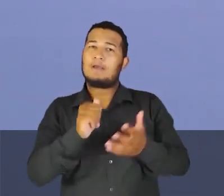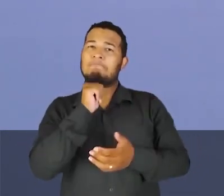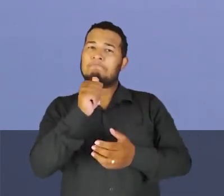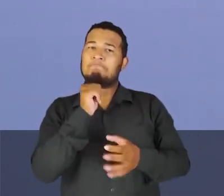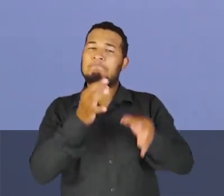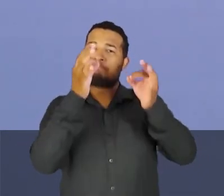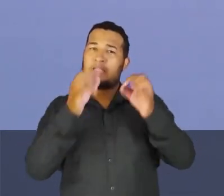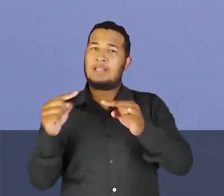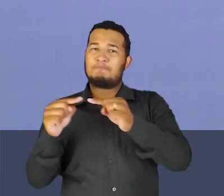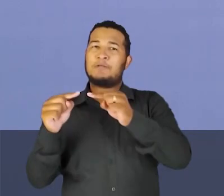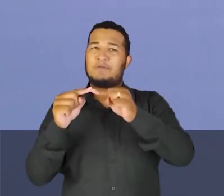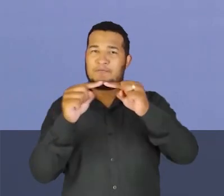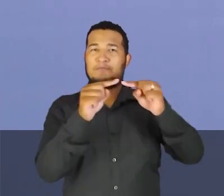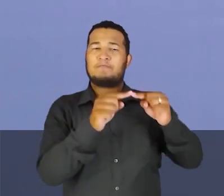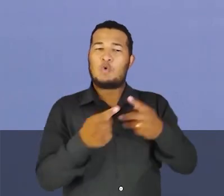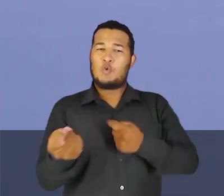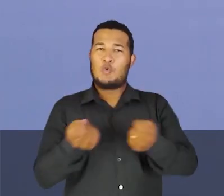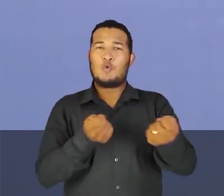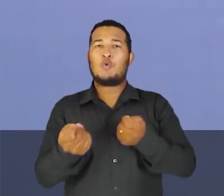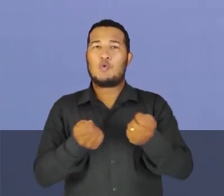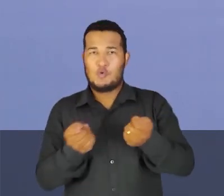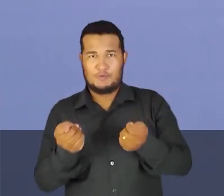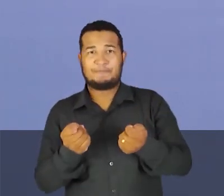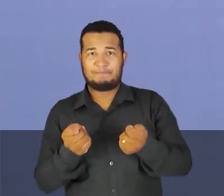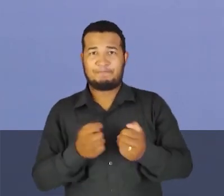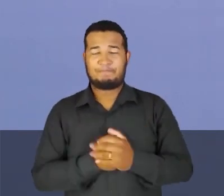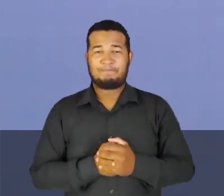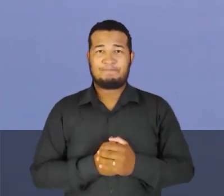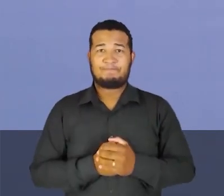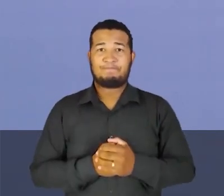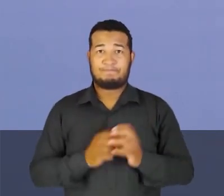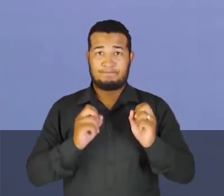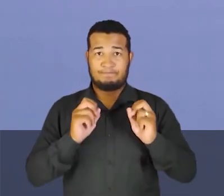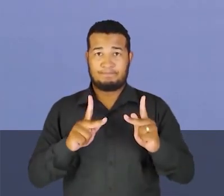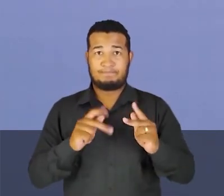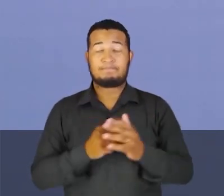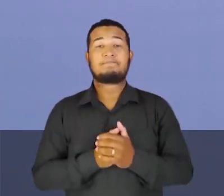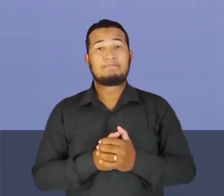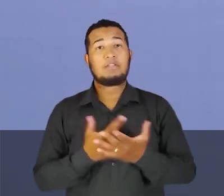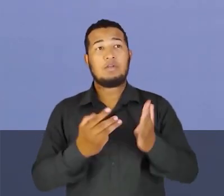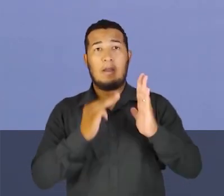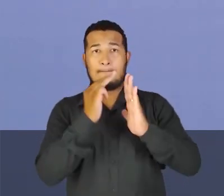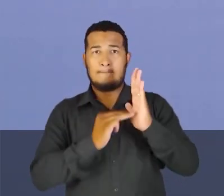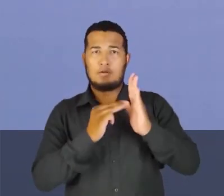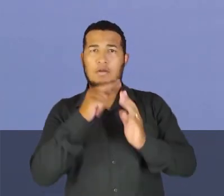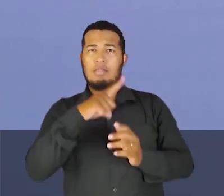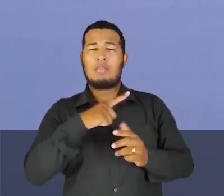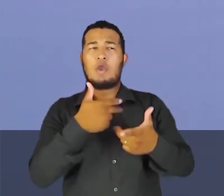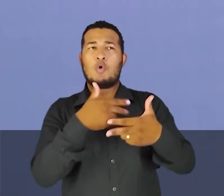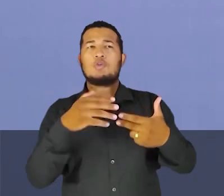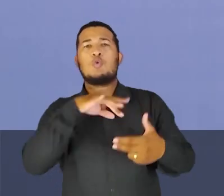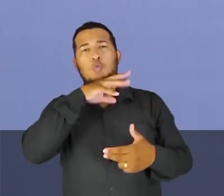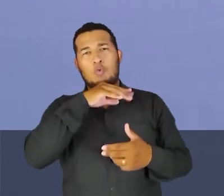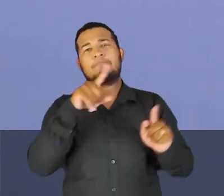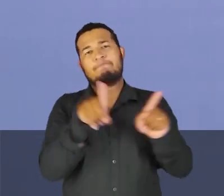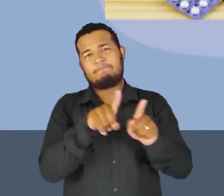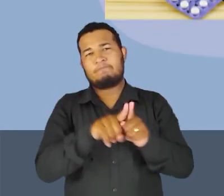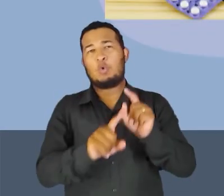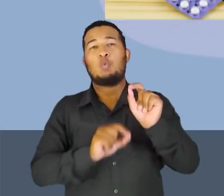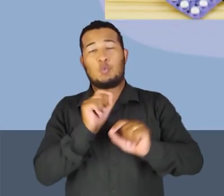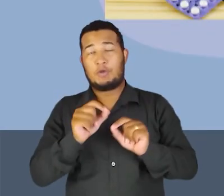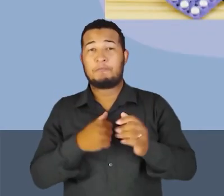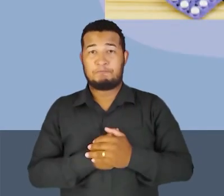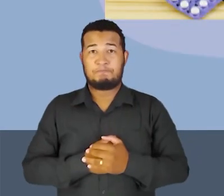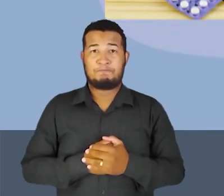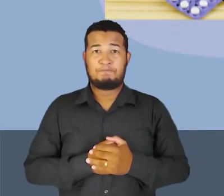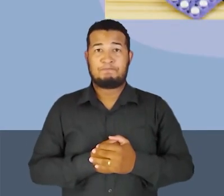ter uma regulação, um controle do ciclo menstrual, ok? Mas esse método apresenta algumas desvantagens, como todos os outros. Vamos